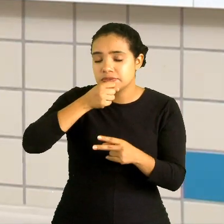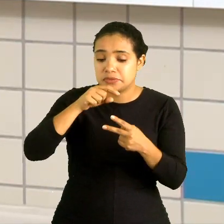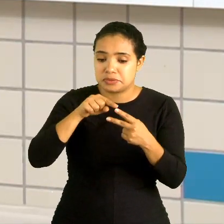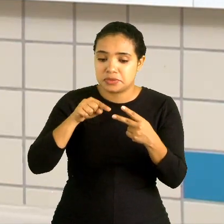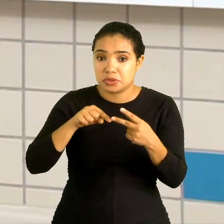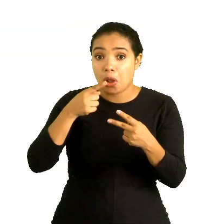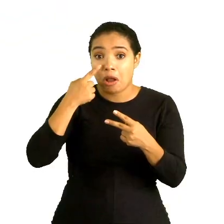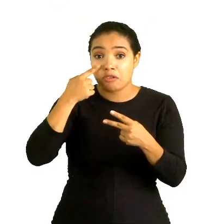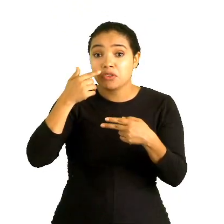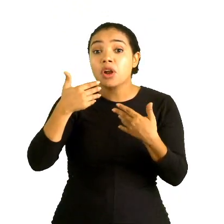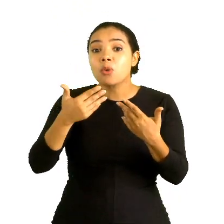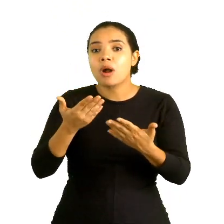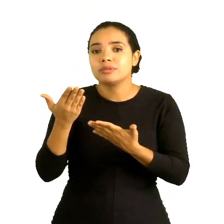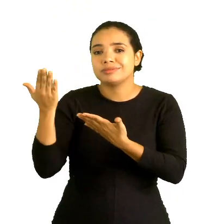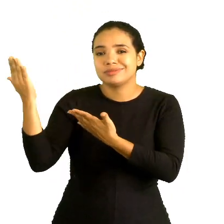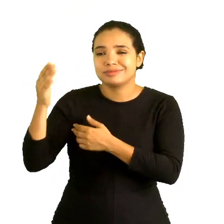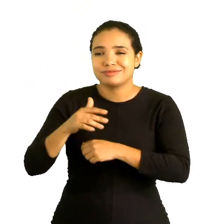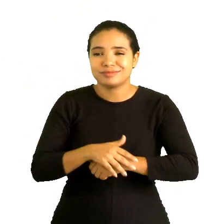Vamos ver qual é?